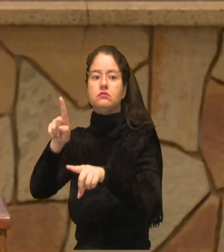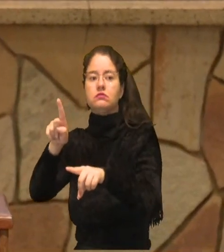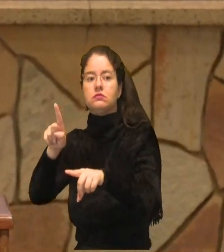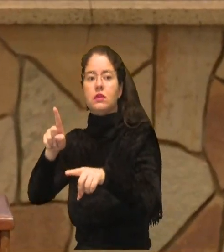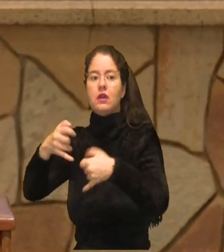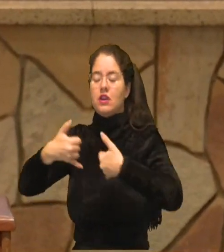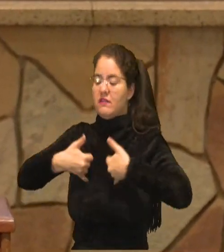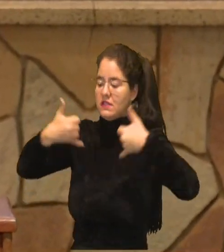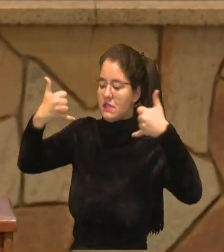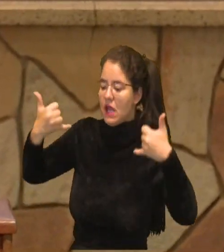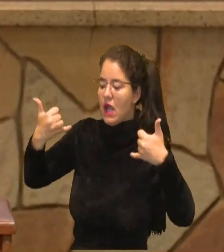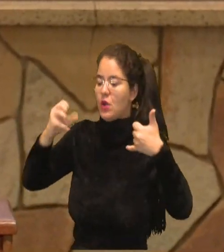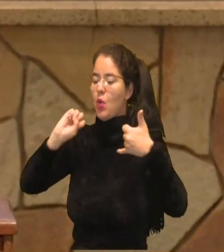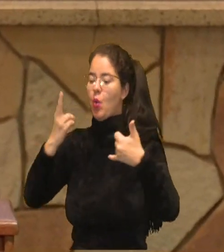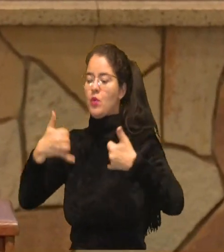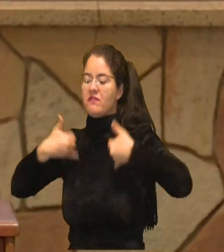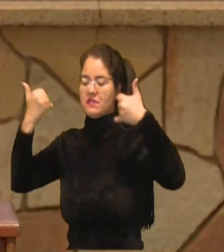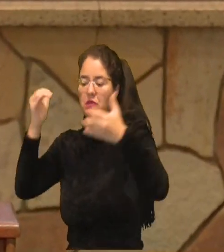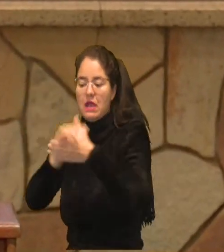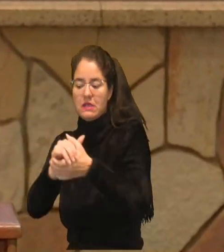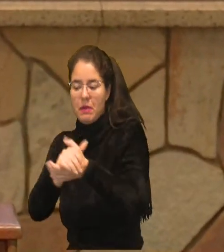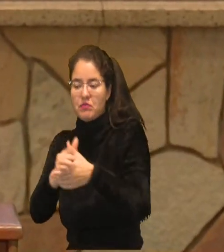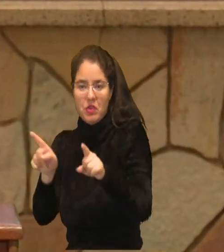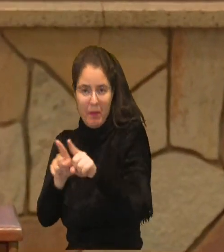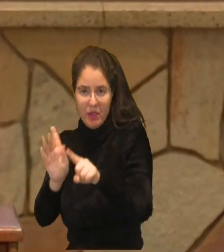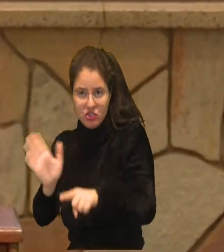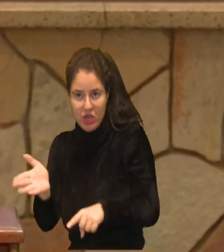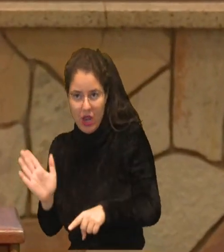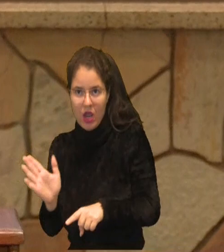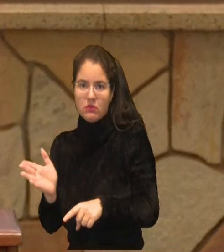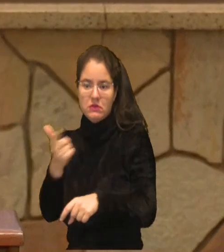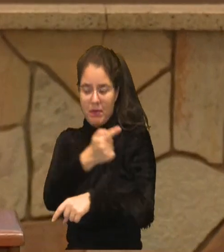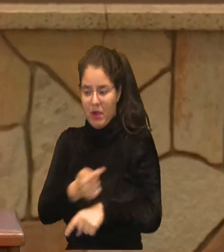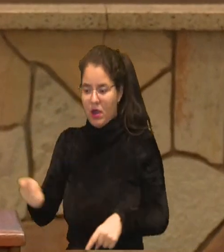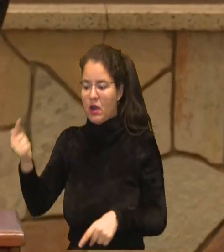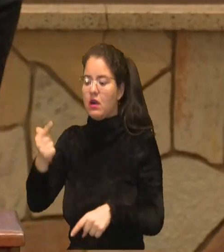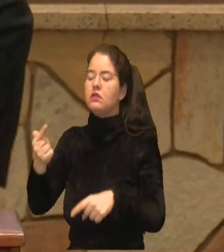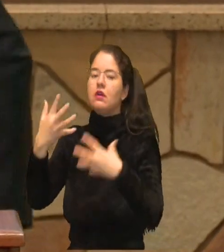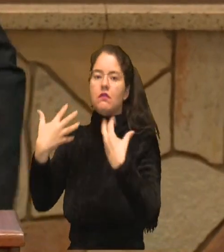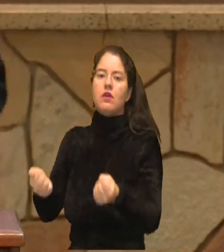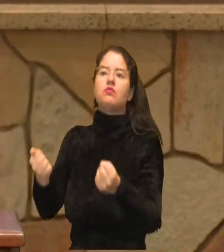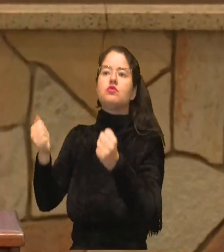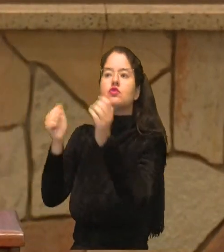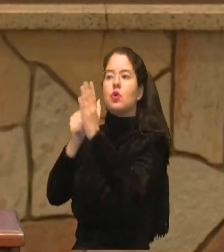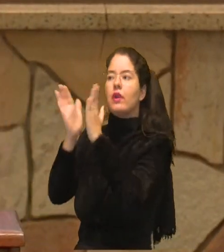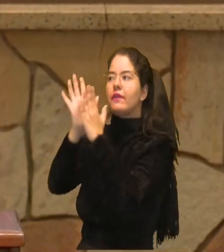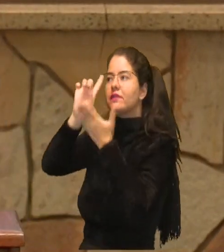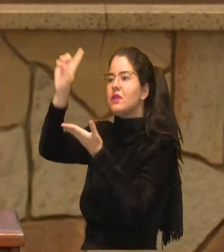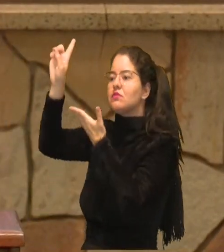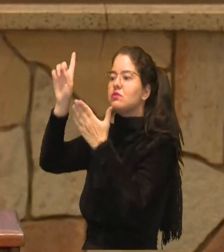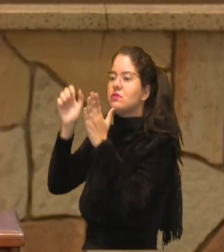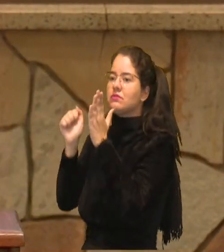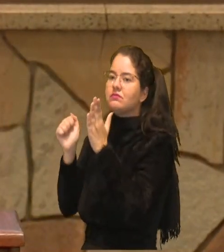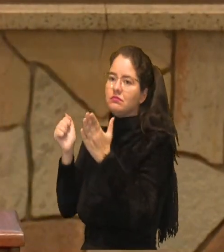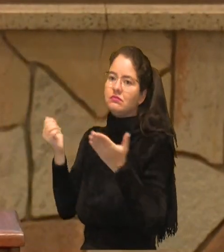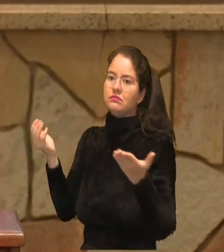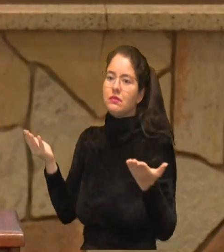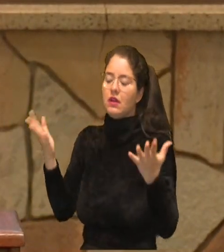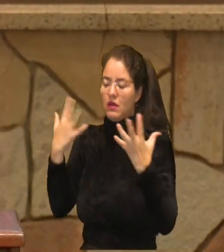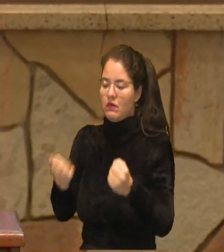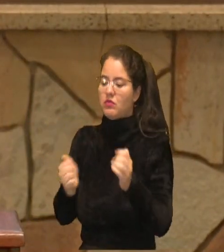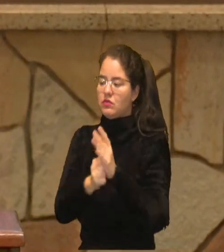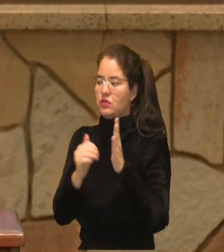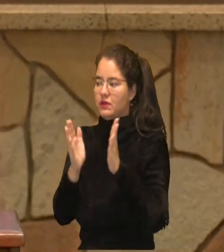que quer apresentar a sua súplica diante do Senhor para juntos possamos orar e agradecer também ao nosso Deus. Vamos